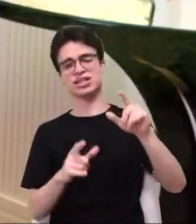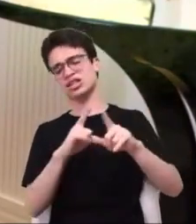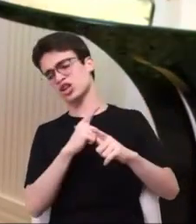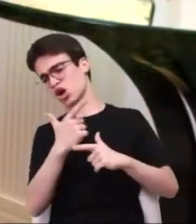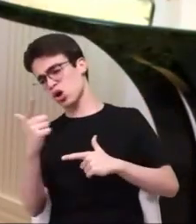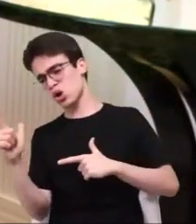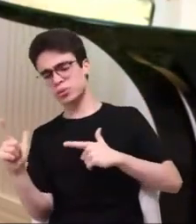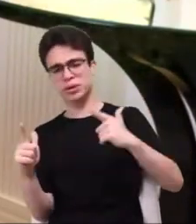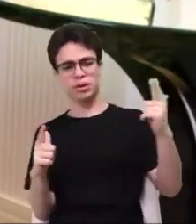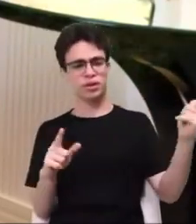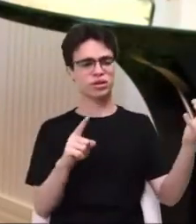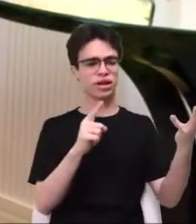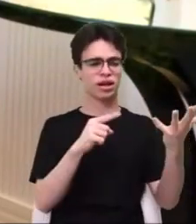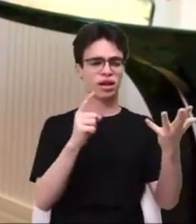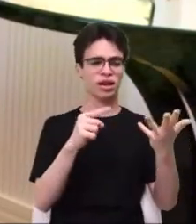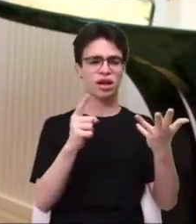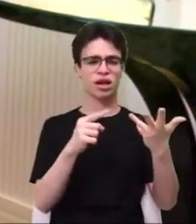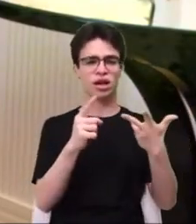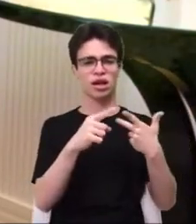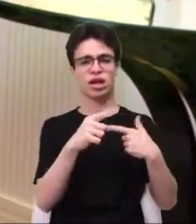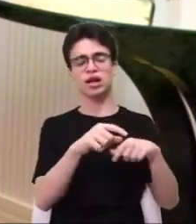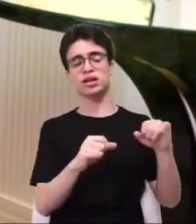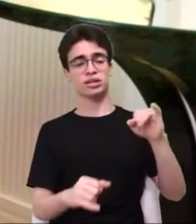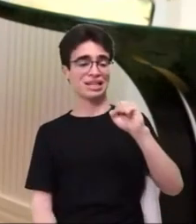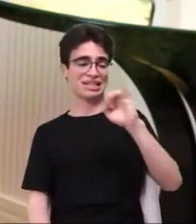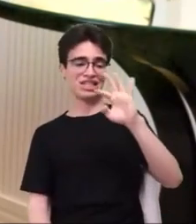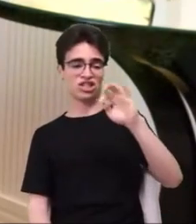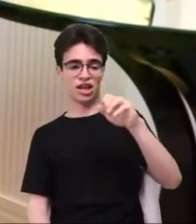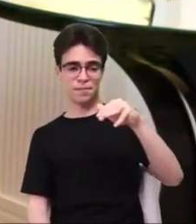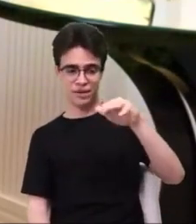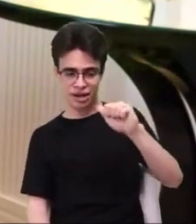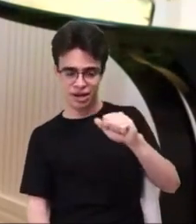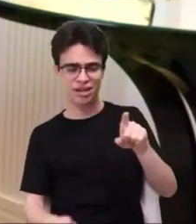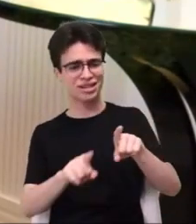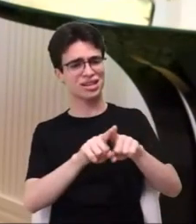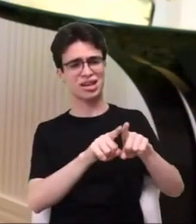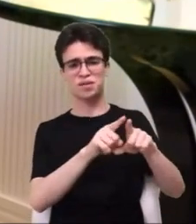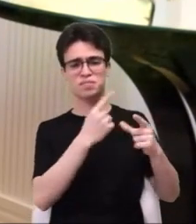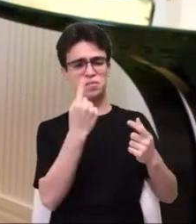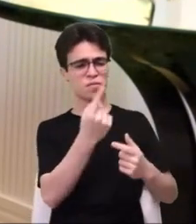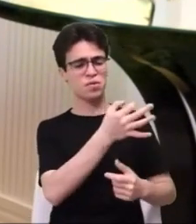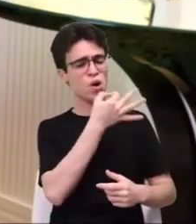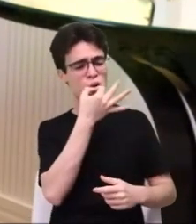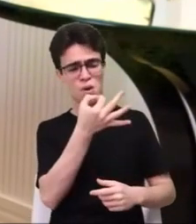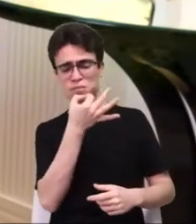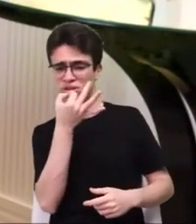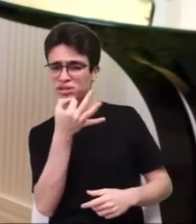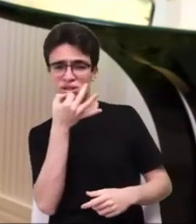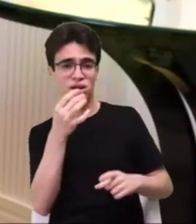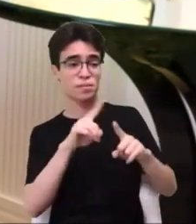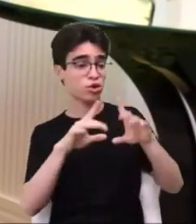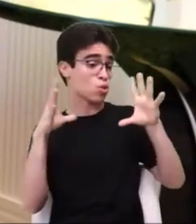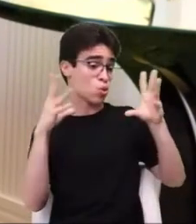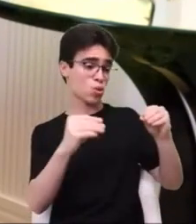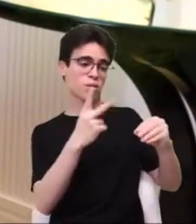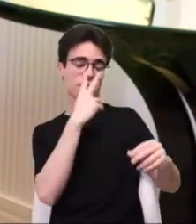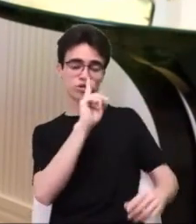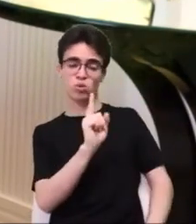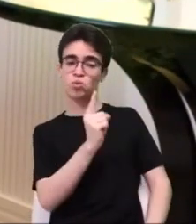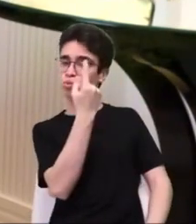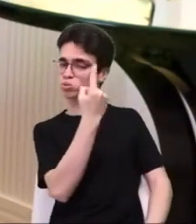dá outra opinião, você vai pegar uma sistêmica, vai dar outra opinião, e nenhuma das linhas se dizem únicas no